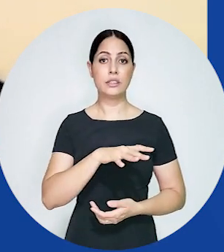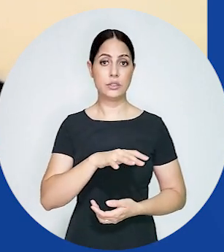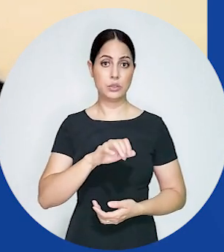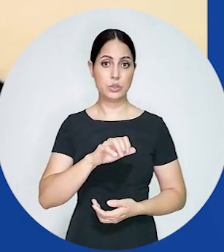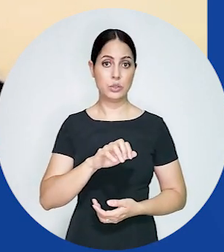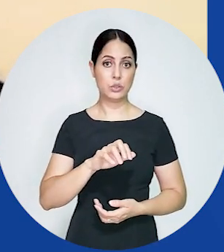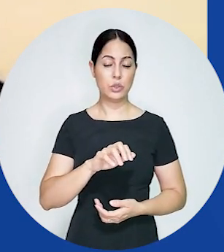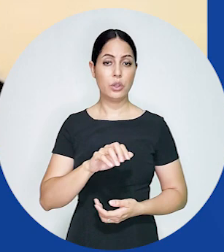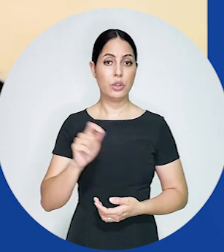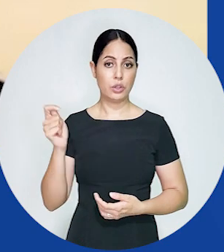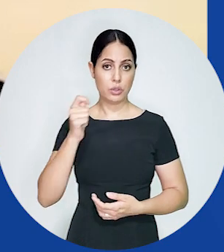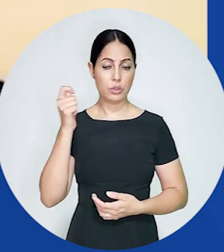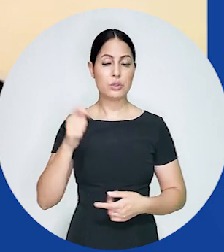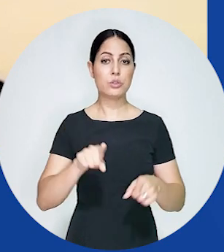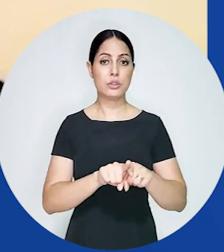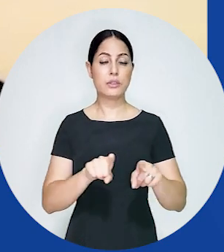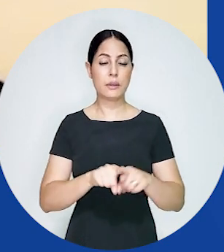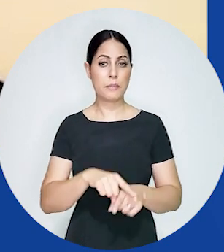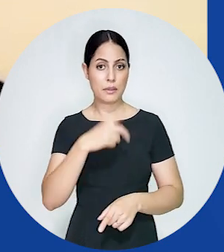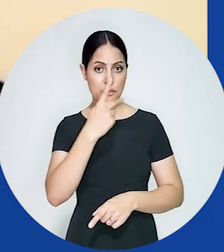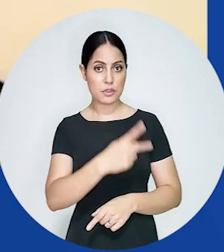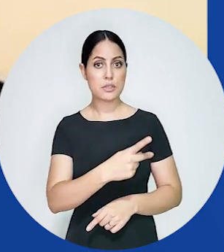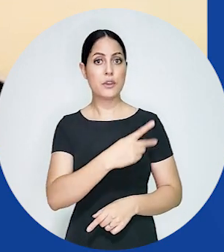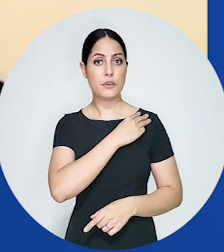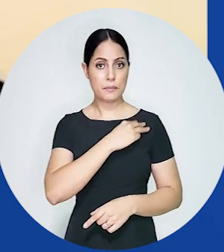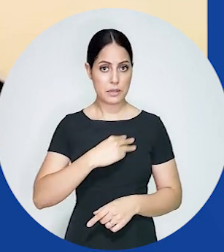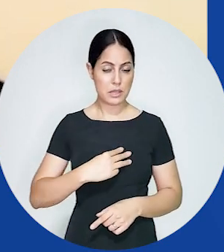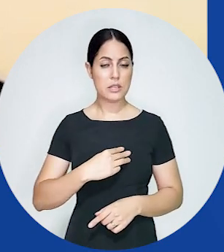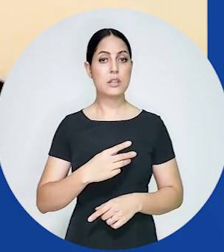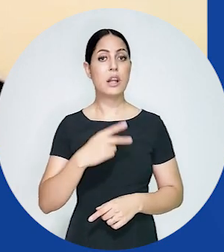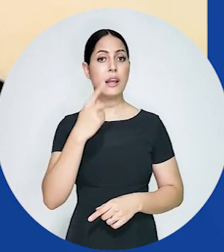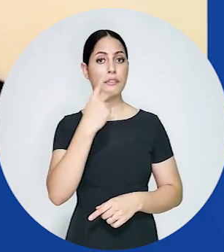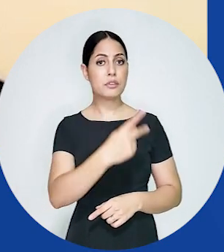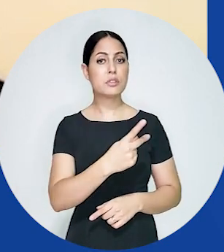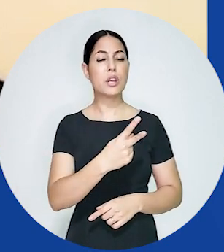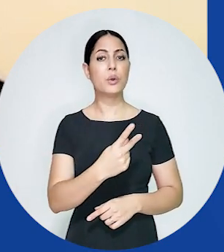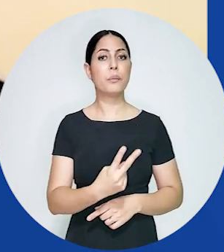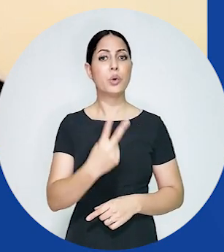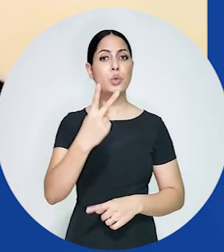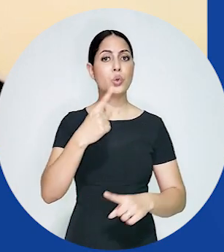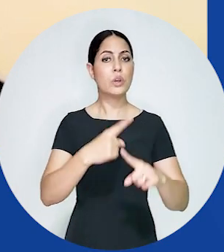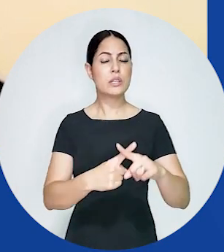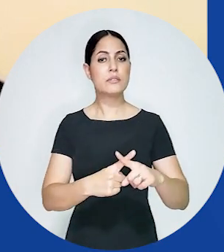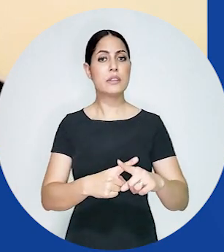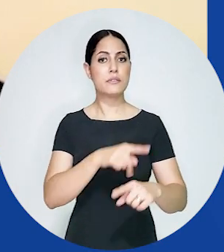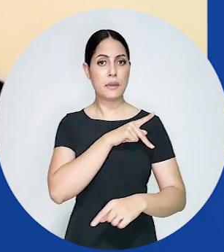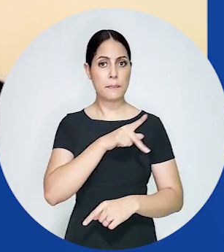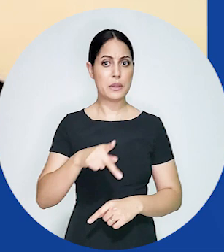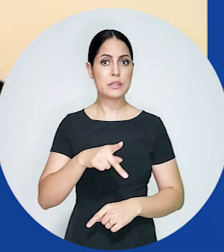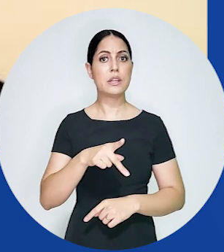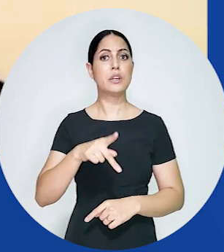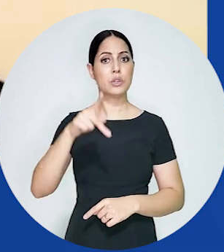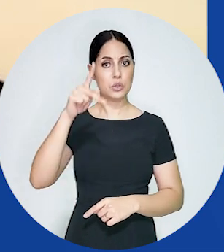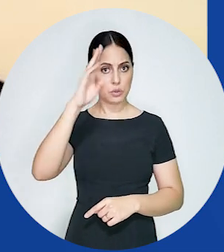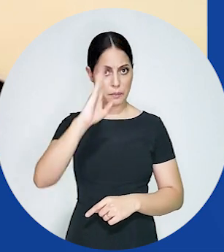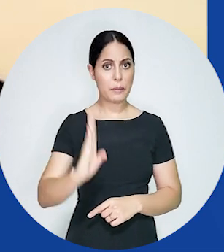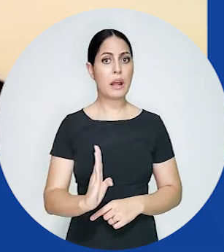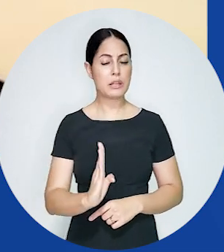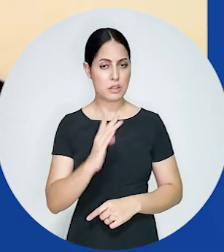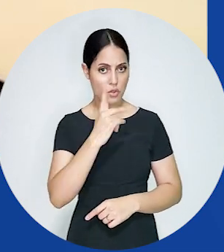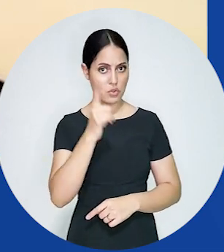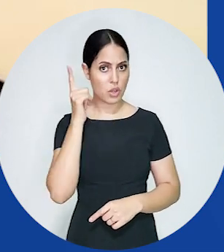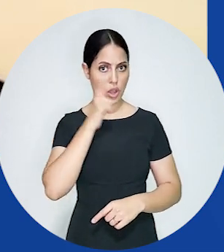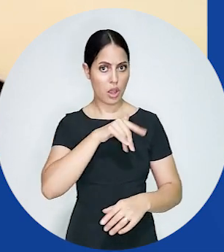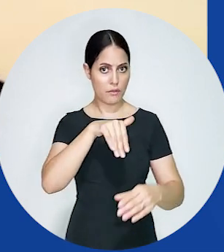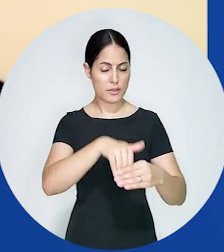Grande do Sul, ministra, depois passou à atividade política eleitoral, sendo eleita 2 vezes presidente da República